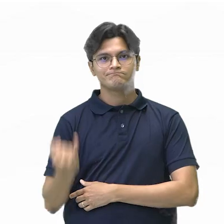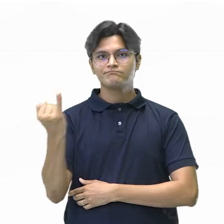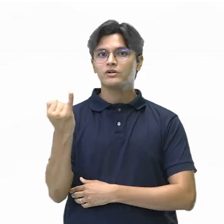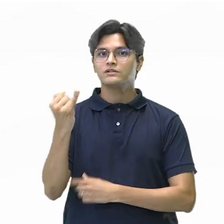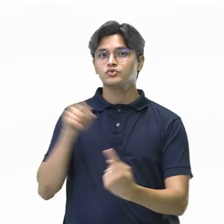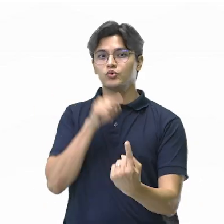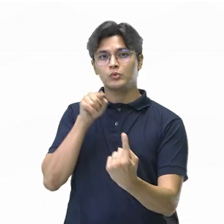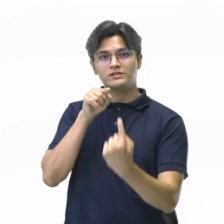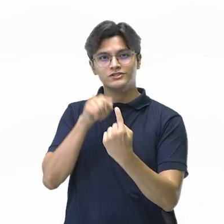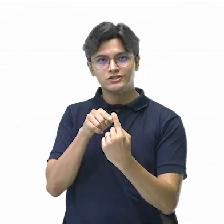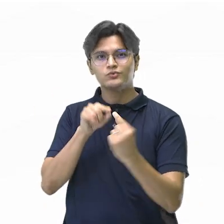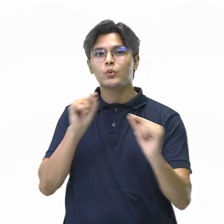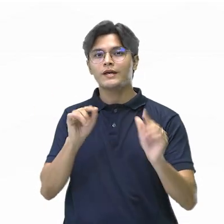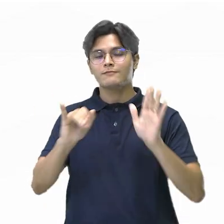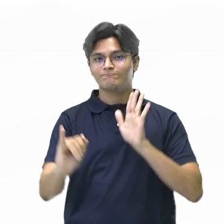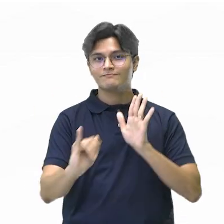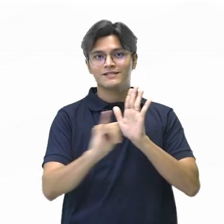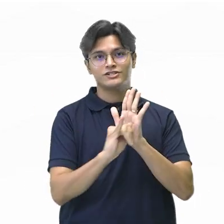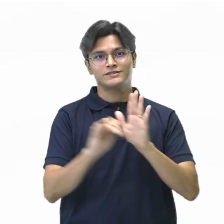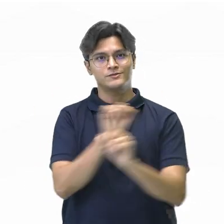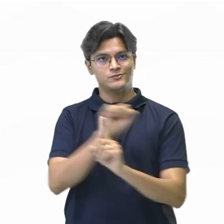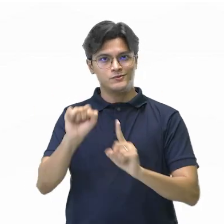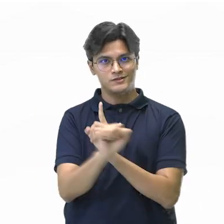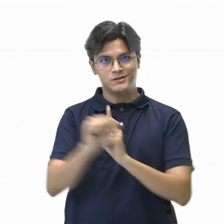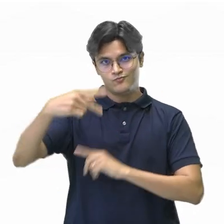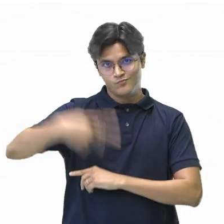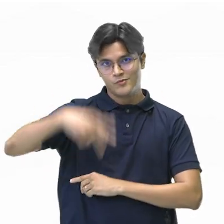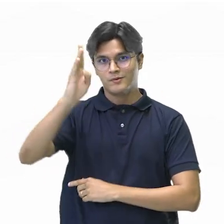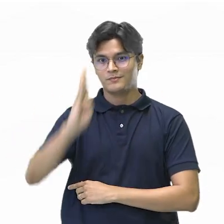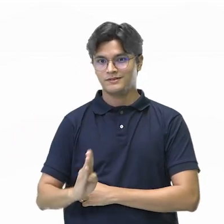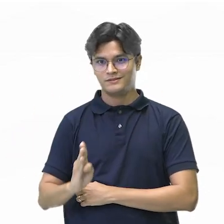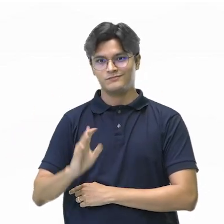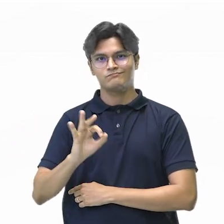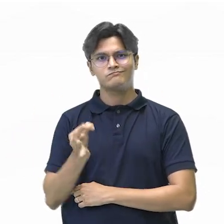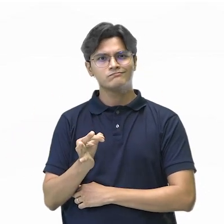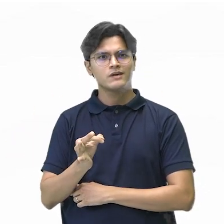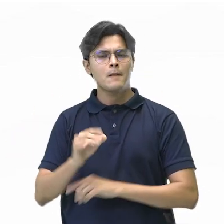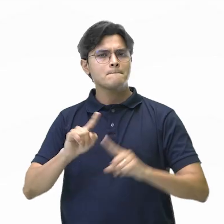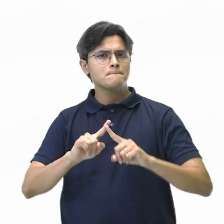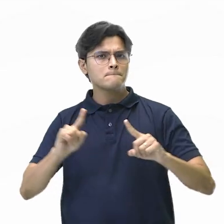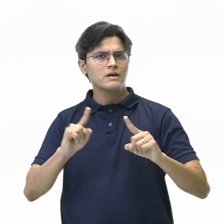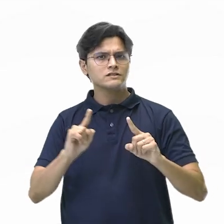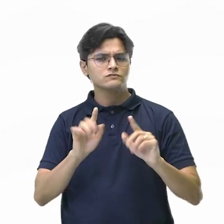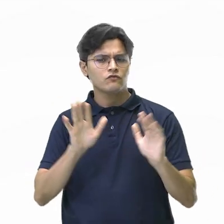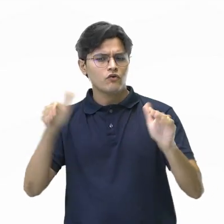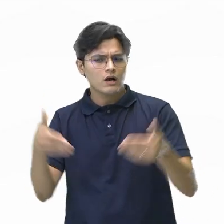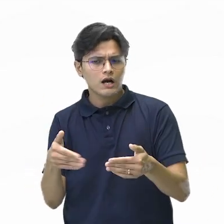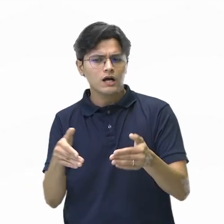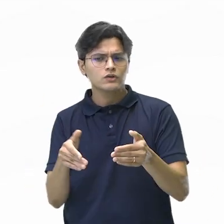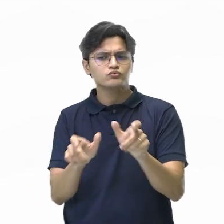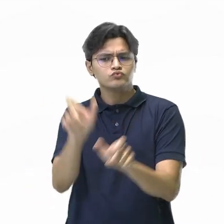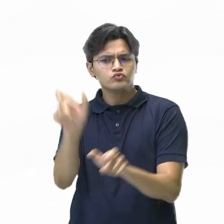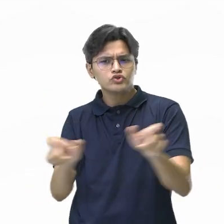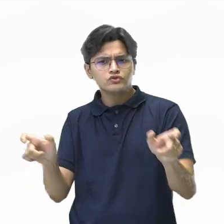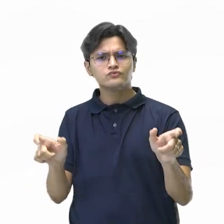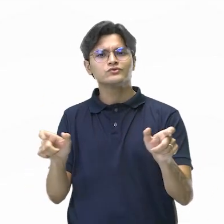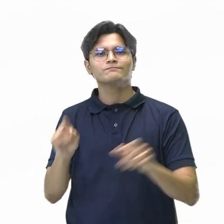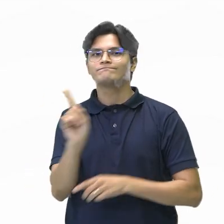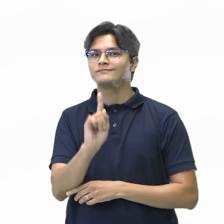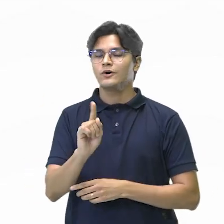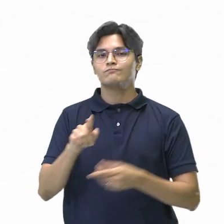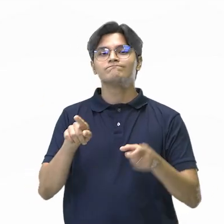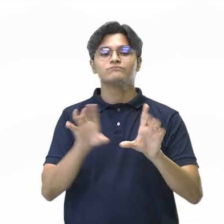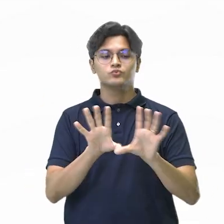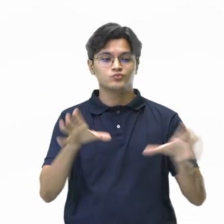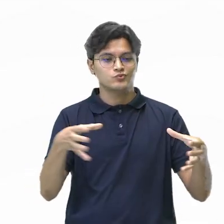para a identidade social brasileira, não apenas pensando no indivíduo, mas no coletivo,